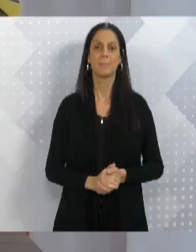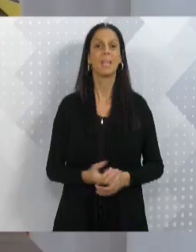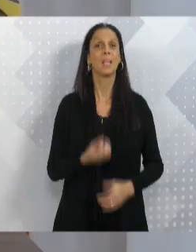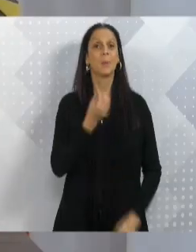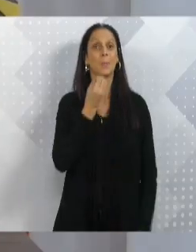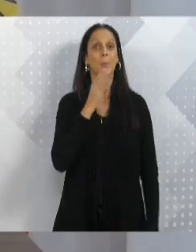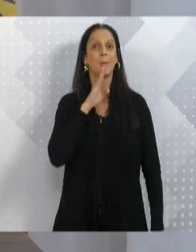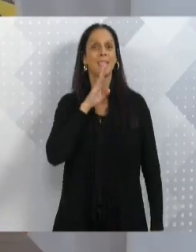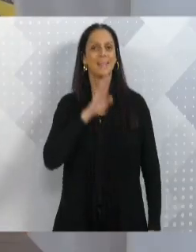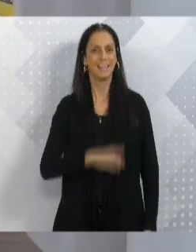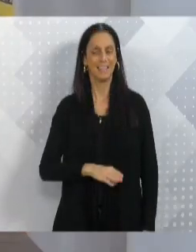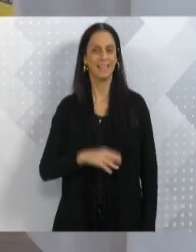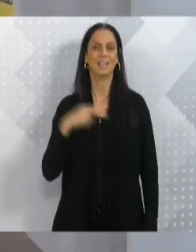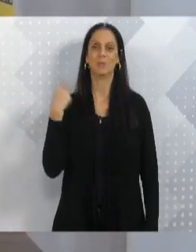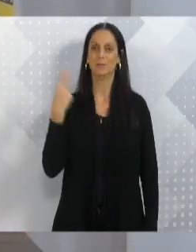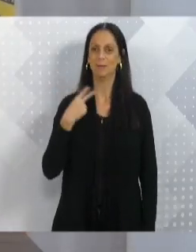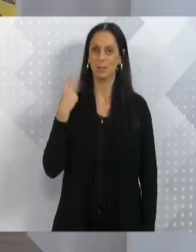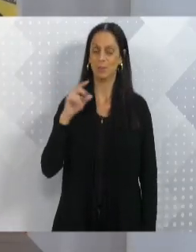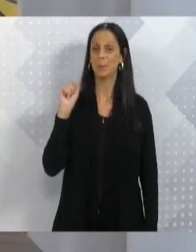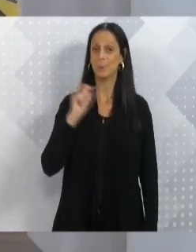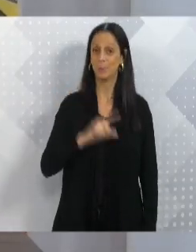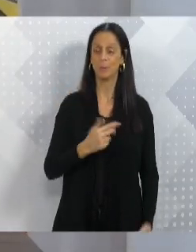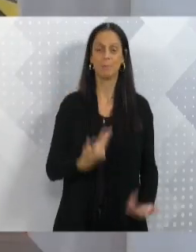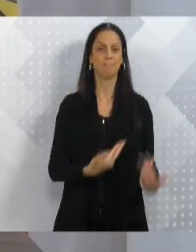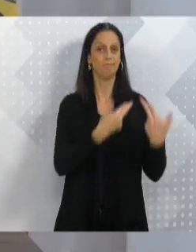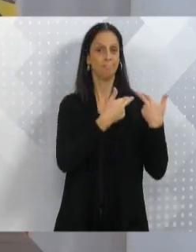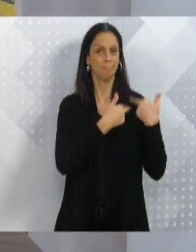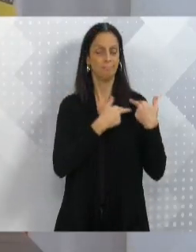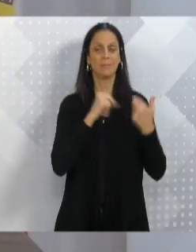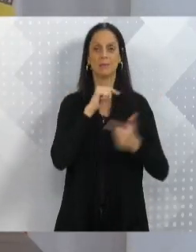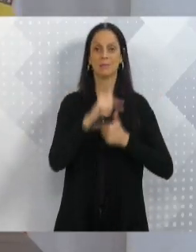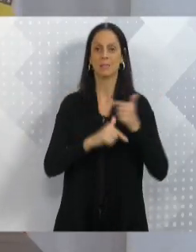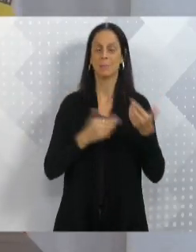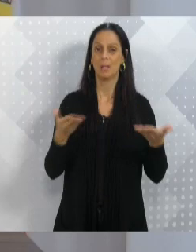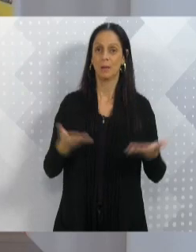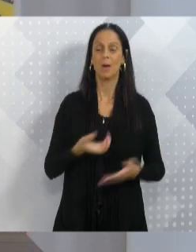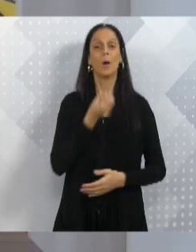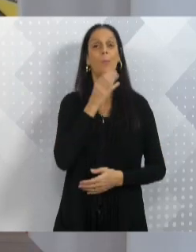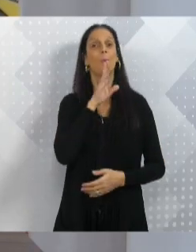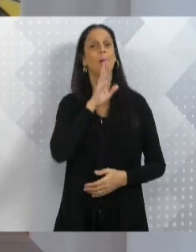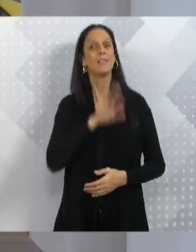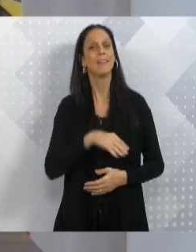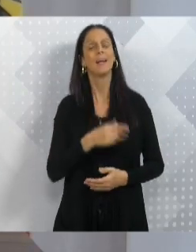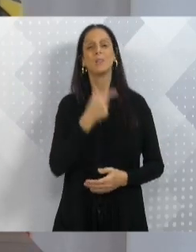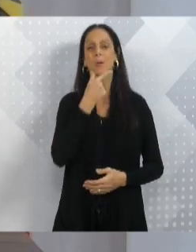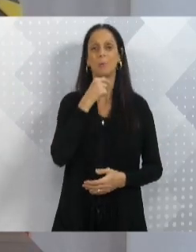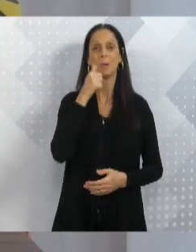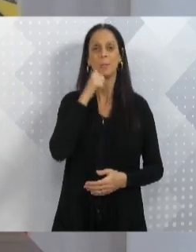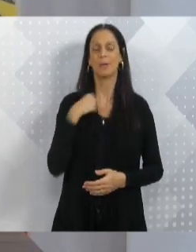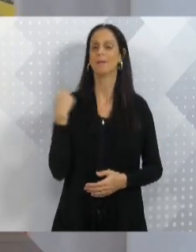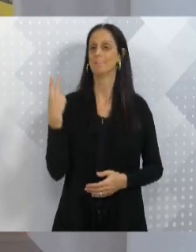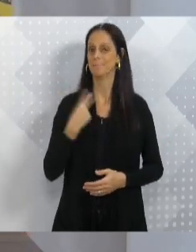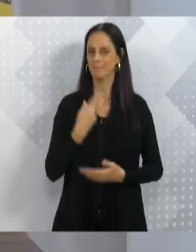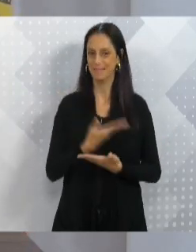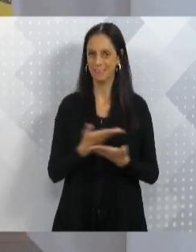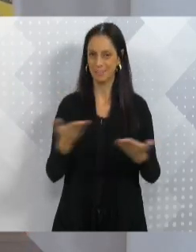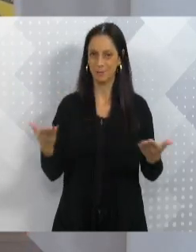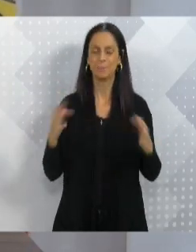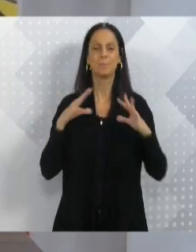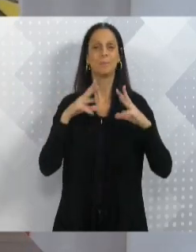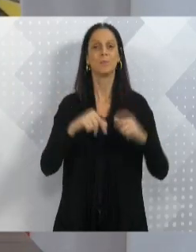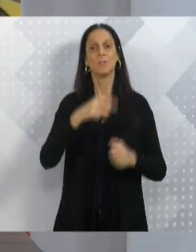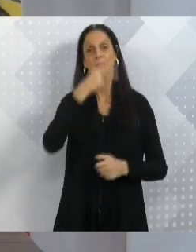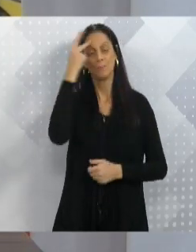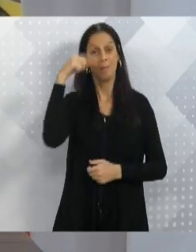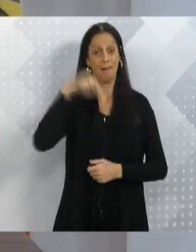Boa tarde, vereador Maurício Gol, que ora preside os trabalhos desta casa. Boa tarde, senhores vereadores, senhoras vereadoras também, a todos que nos acompanham